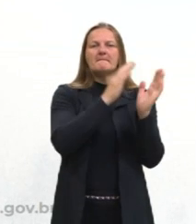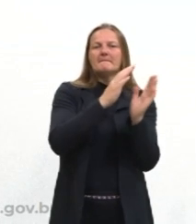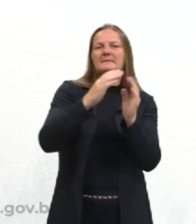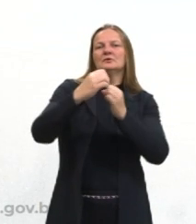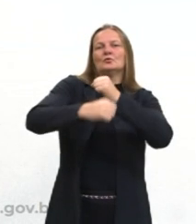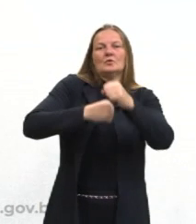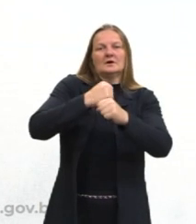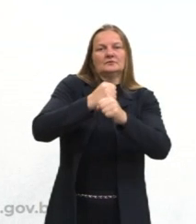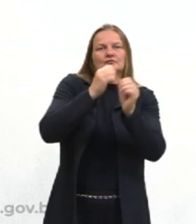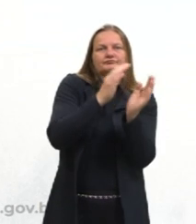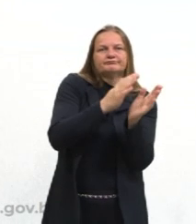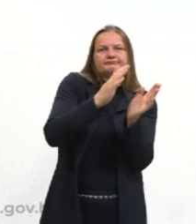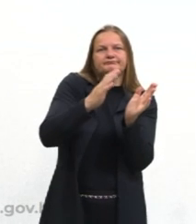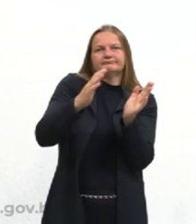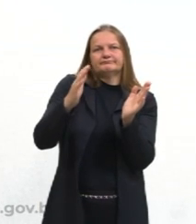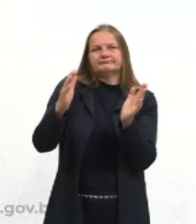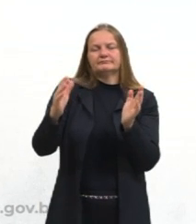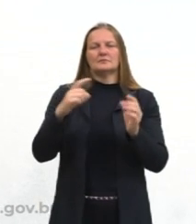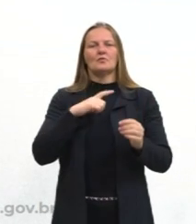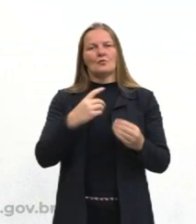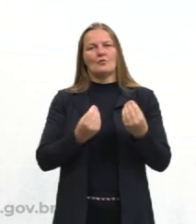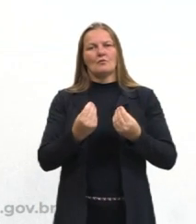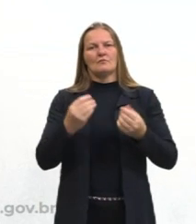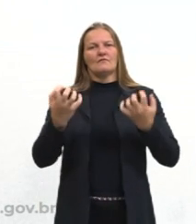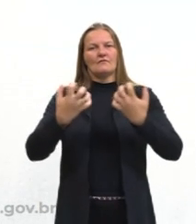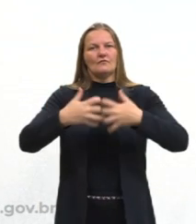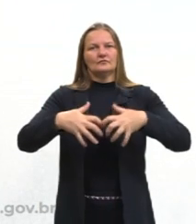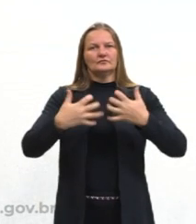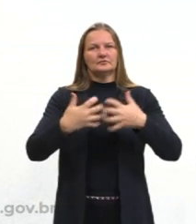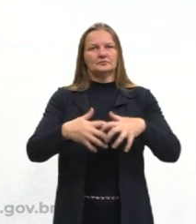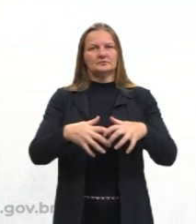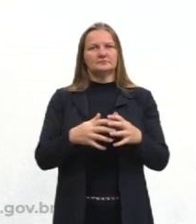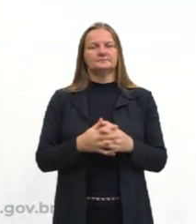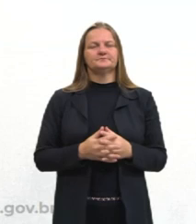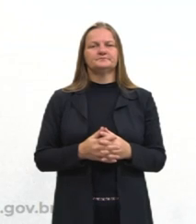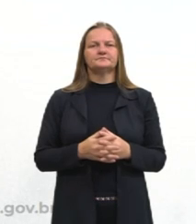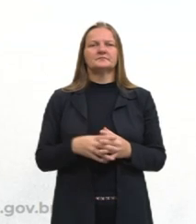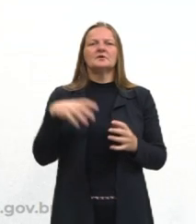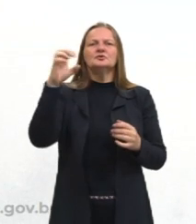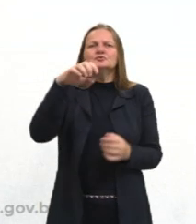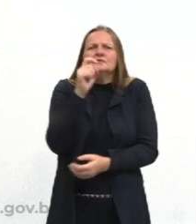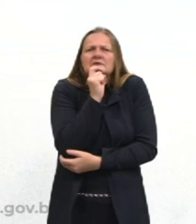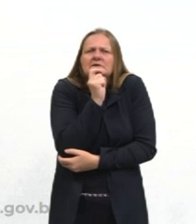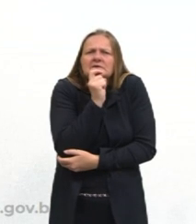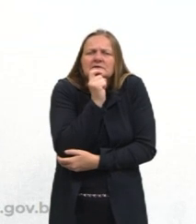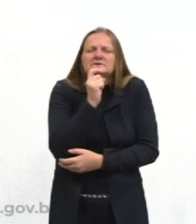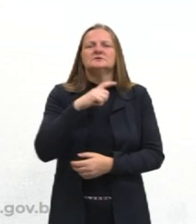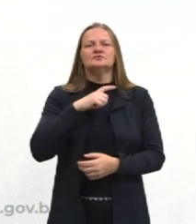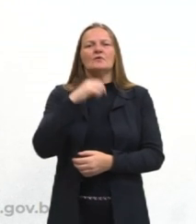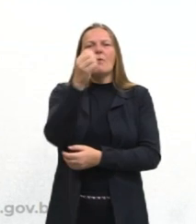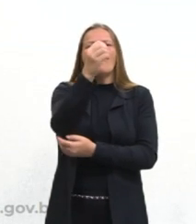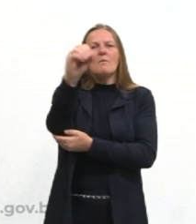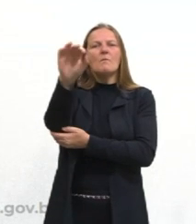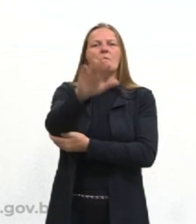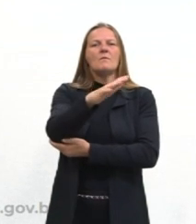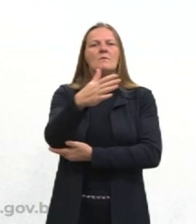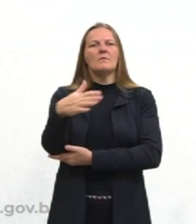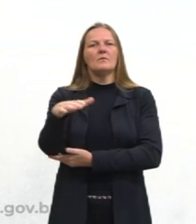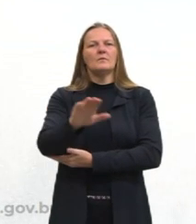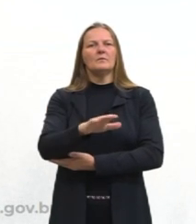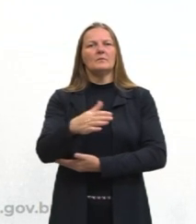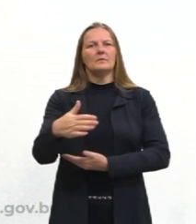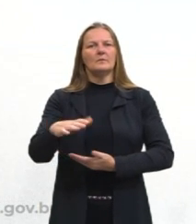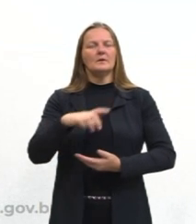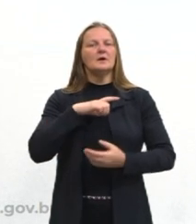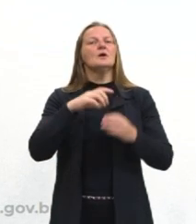período do ano né uma parte aí do ano que nós temos da chuva de inverno chuva de outono né Aí ele vai